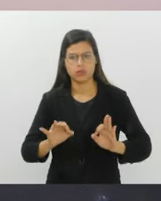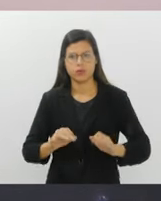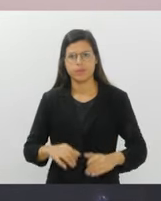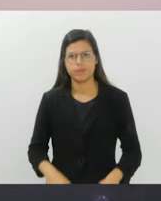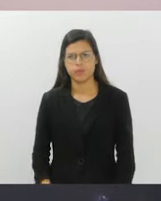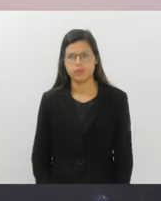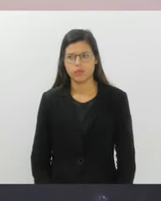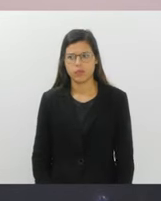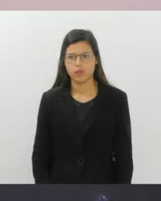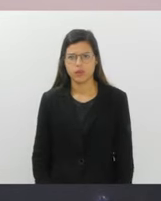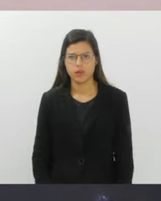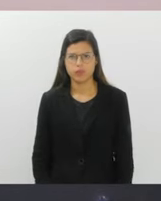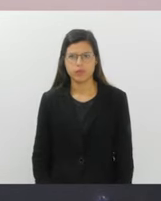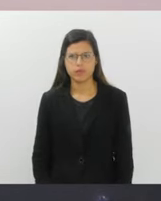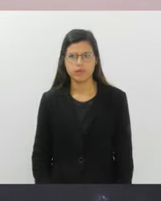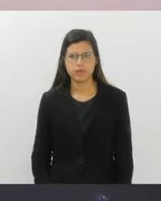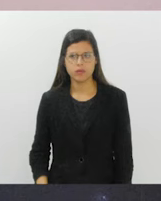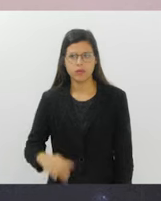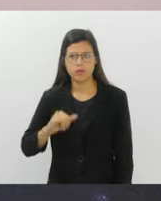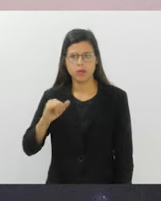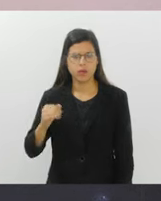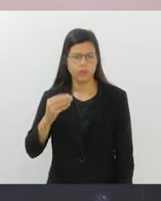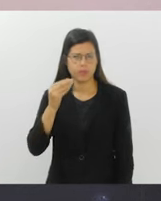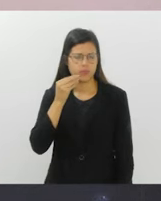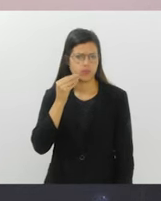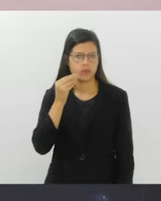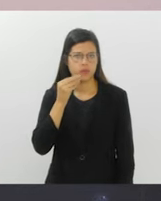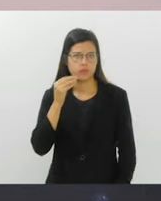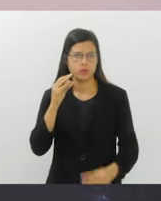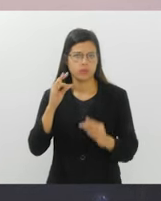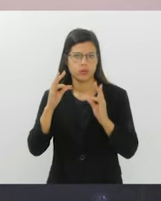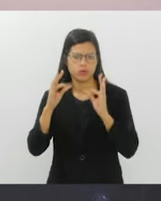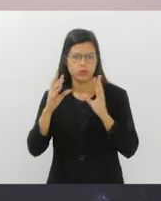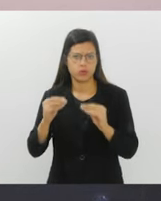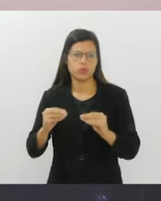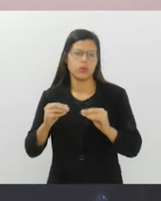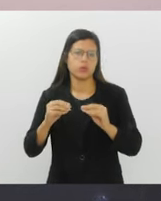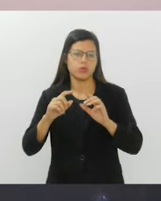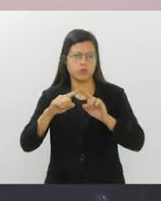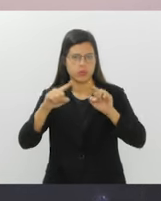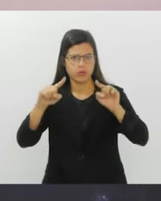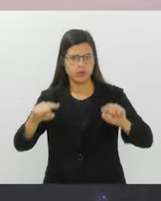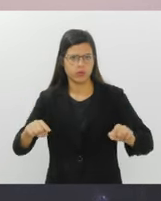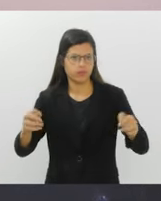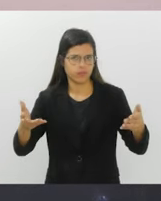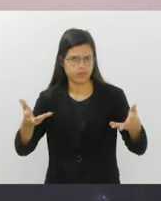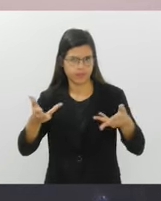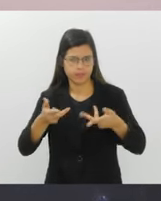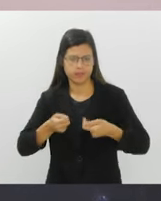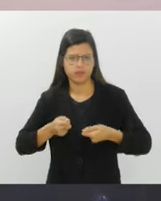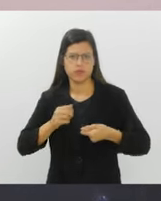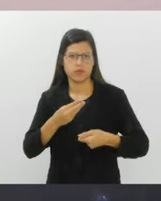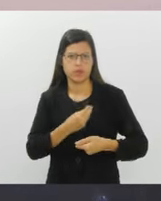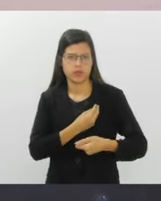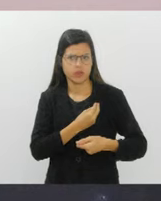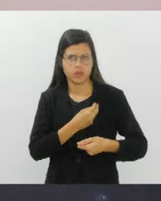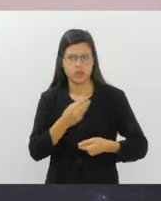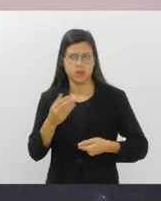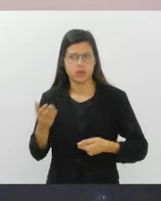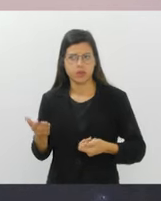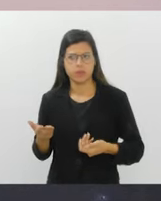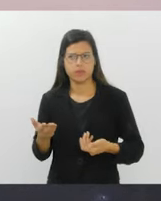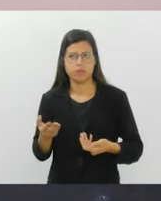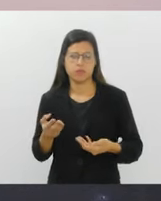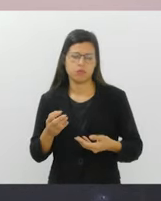com editais bem feitos, para que aproveite toda aquela mão de obra qualificada existente, você possa ter